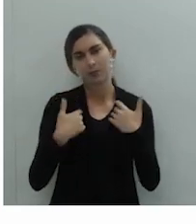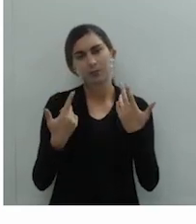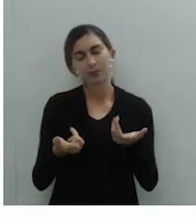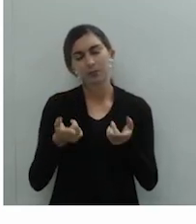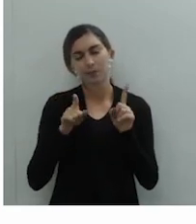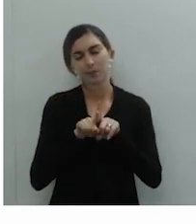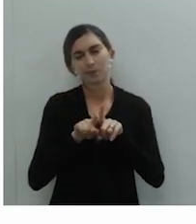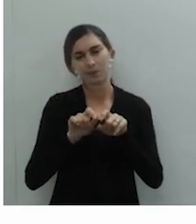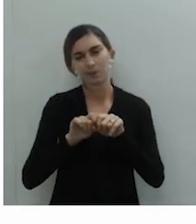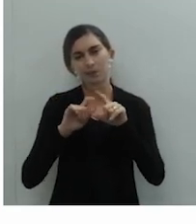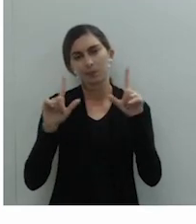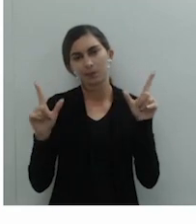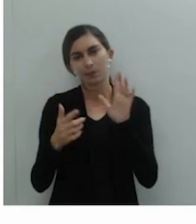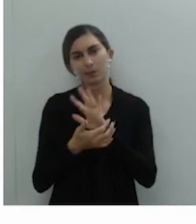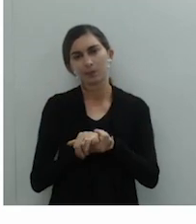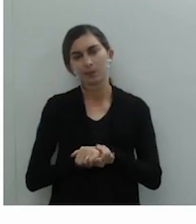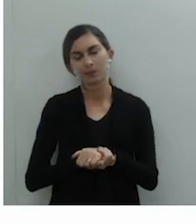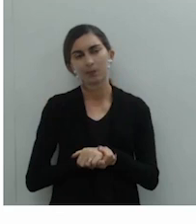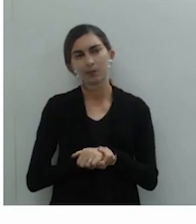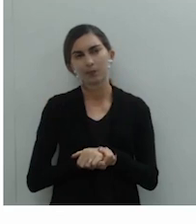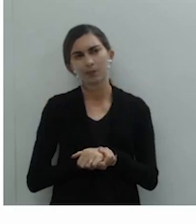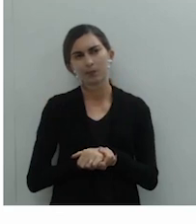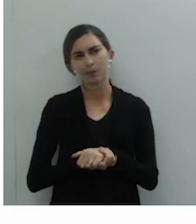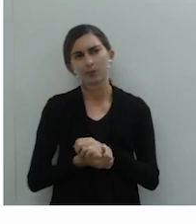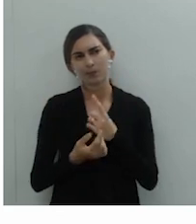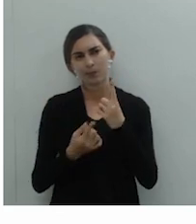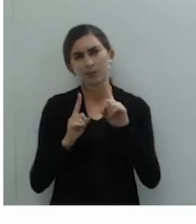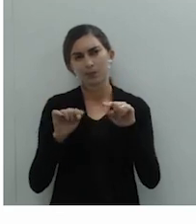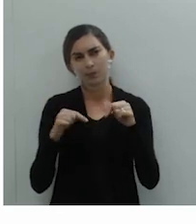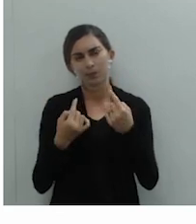Vamos para a próxima imagem.